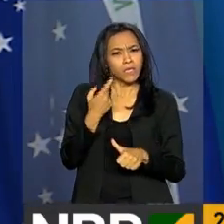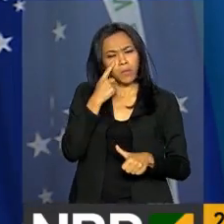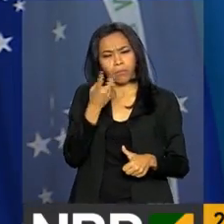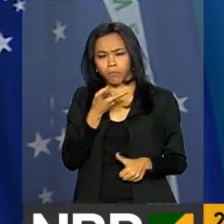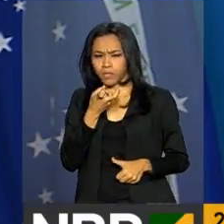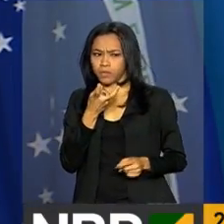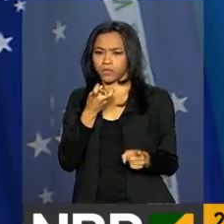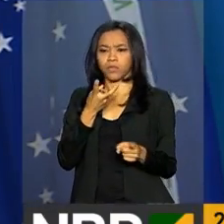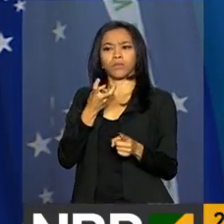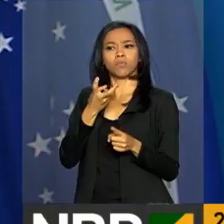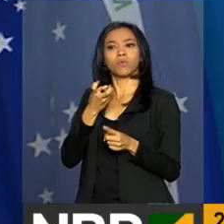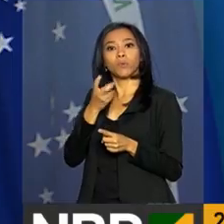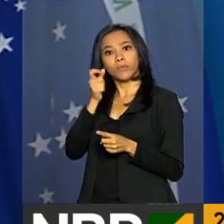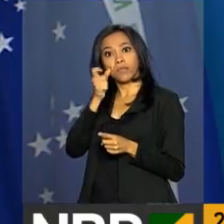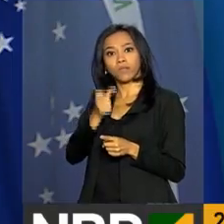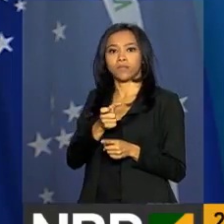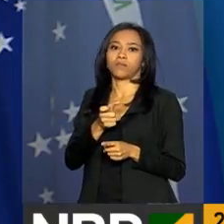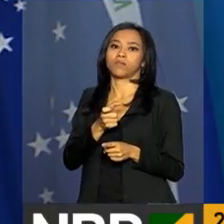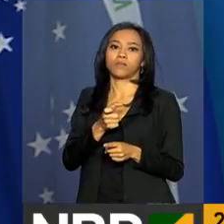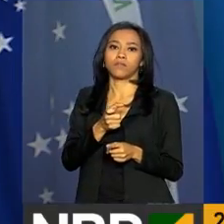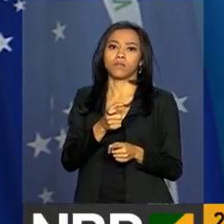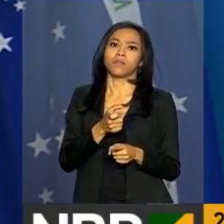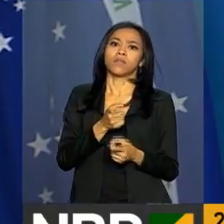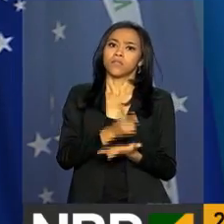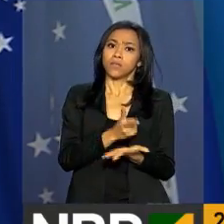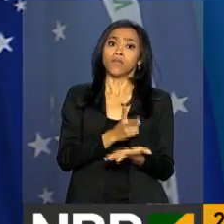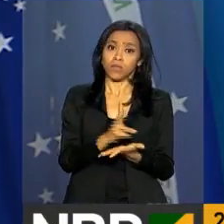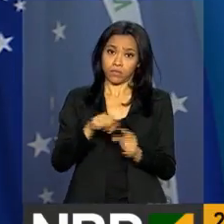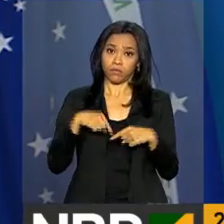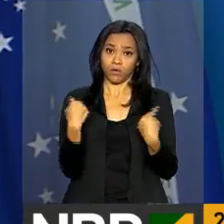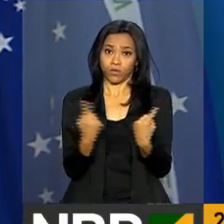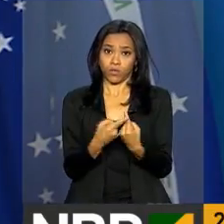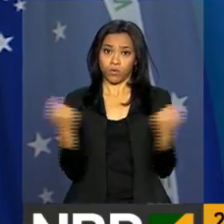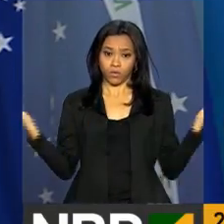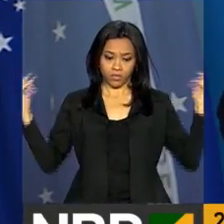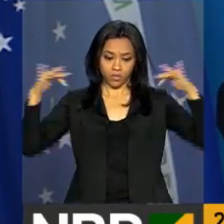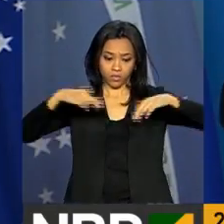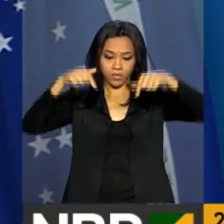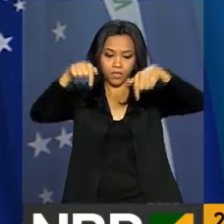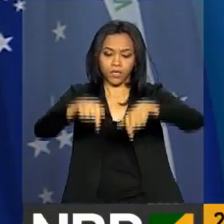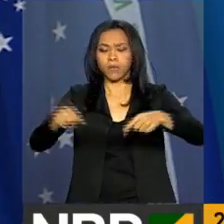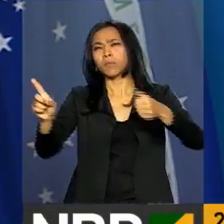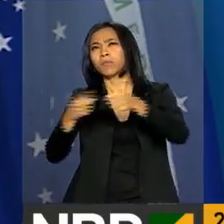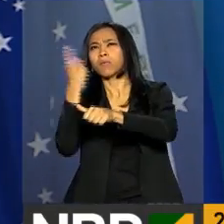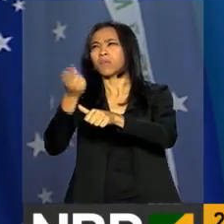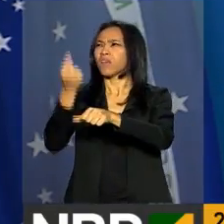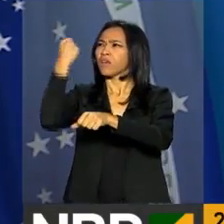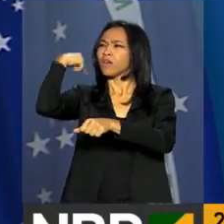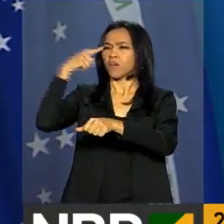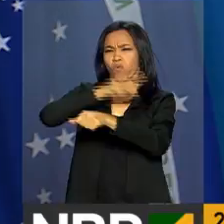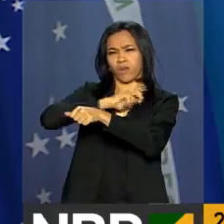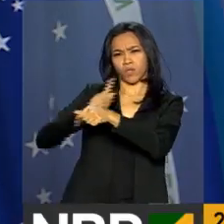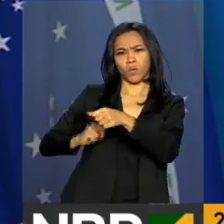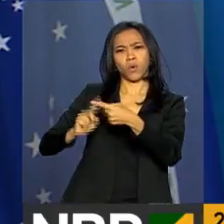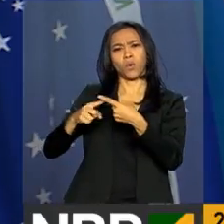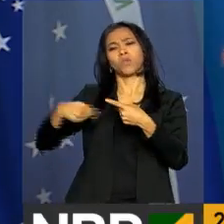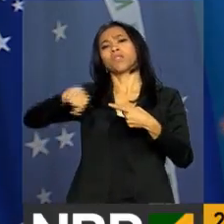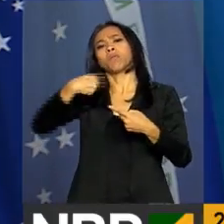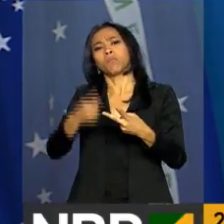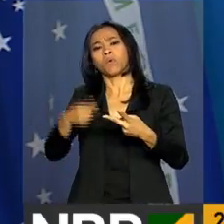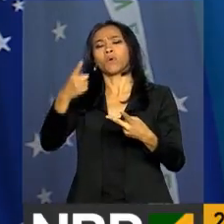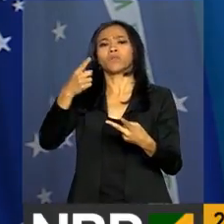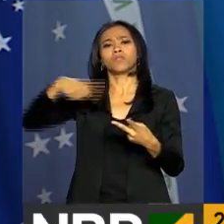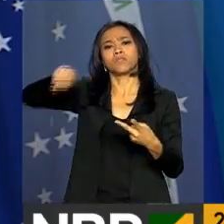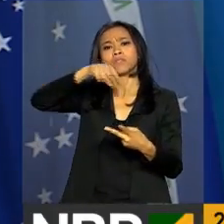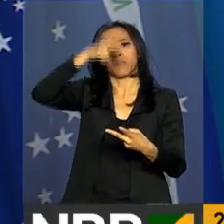interesse extraordinário que não houve reunião fizemos aqui em primeiro lugar dos governadores depois dos prefeitos das capitais outros